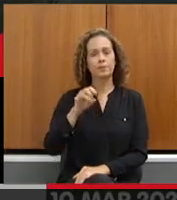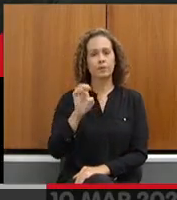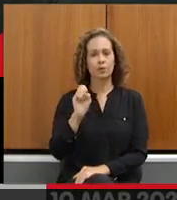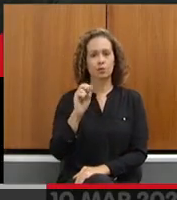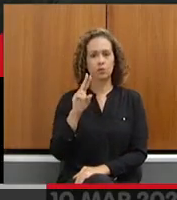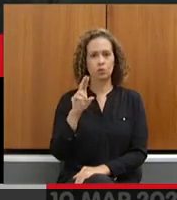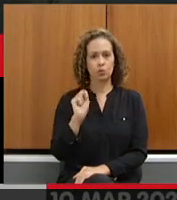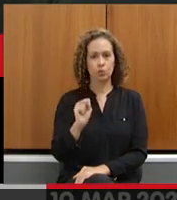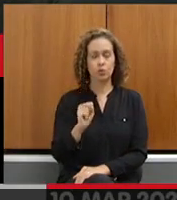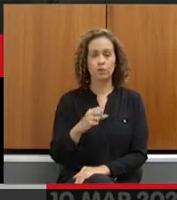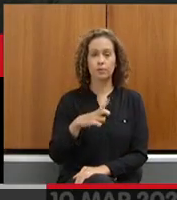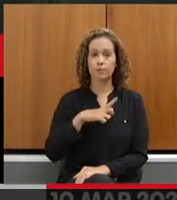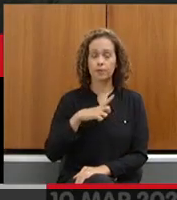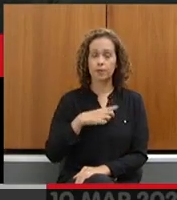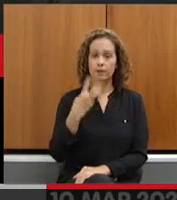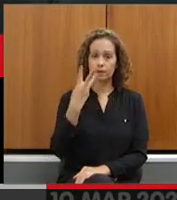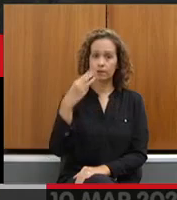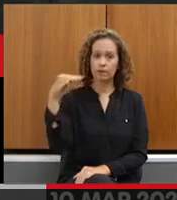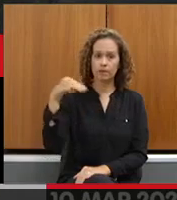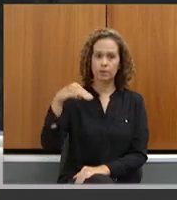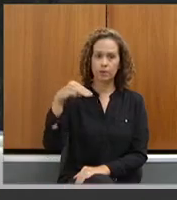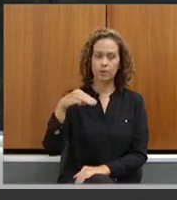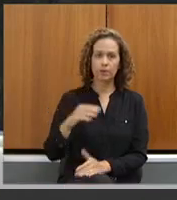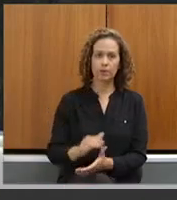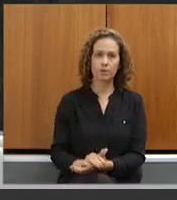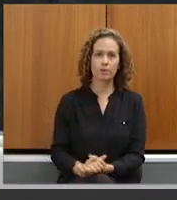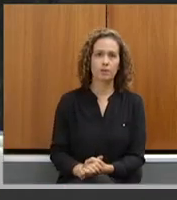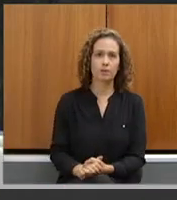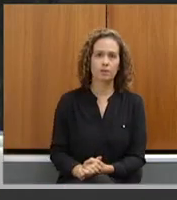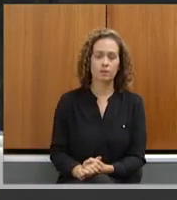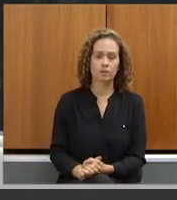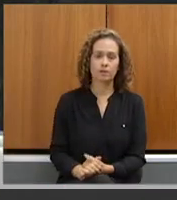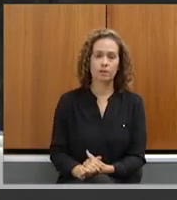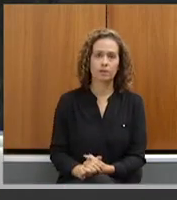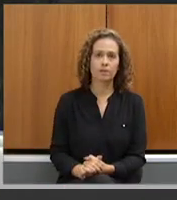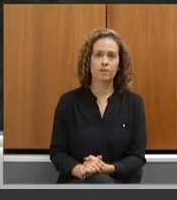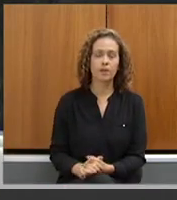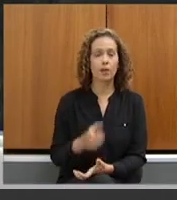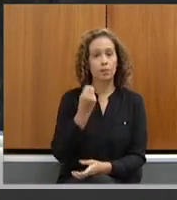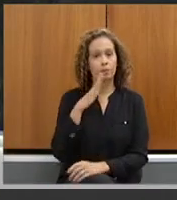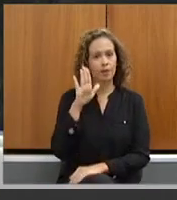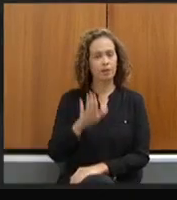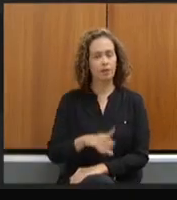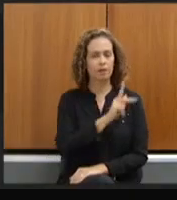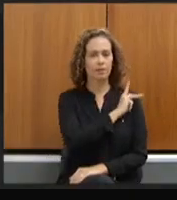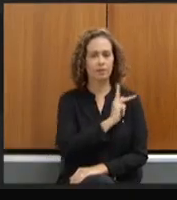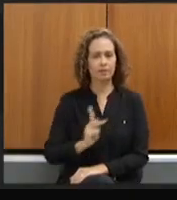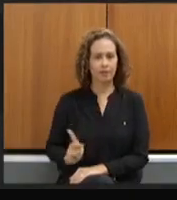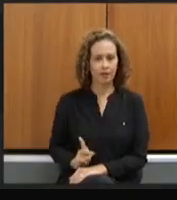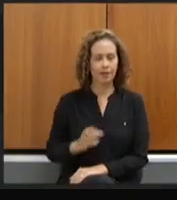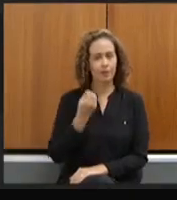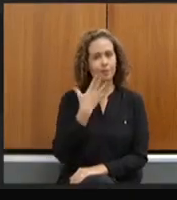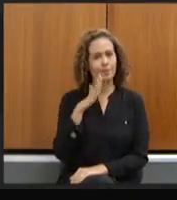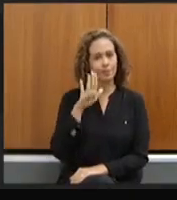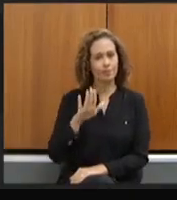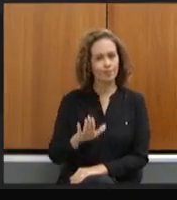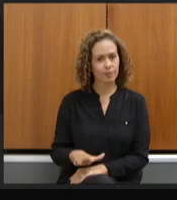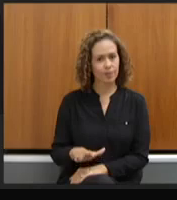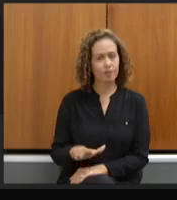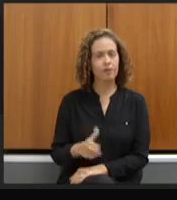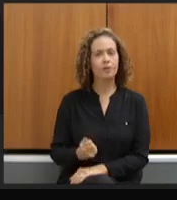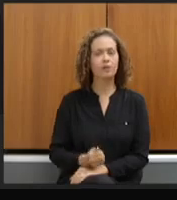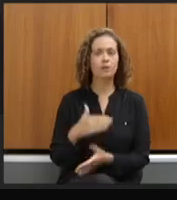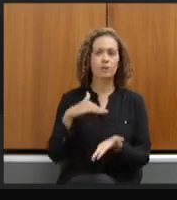André de Jesus pelo prazo de três minutos Oi boa tarde Presidente Boa tarde